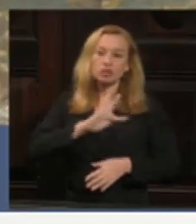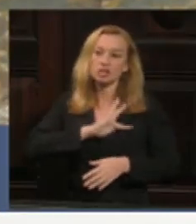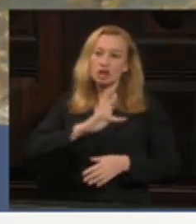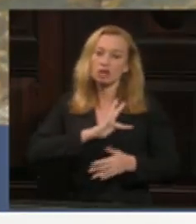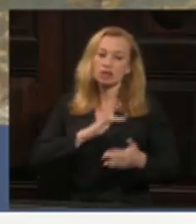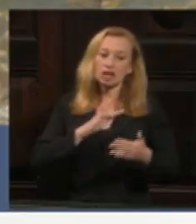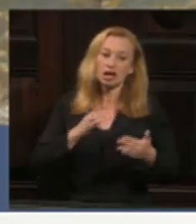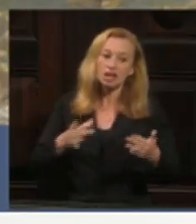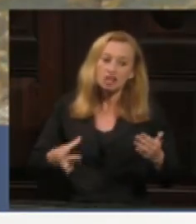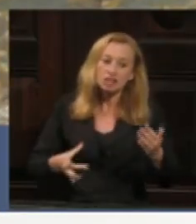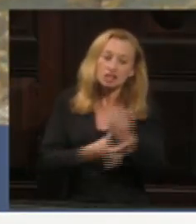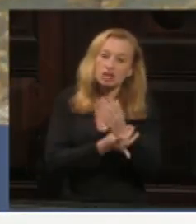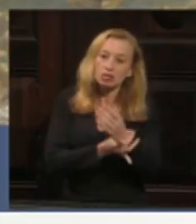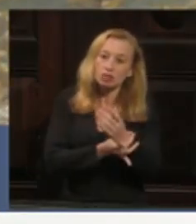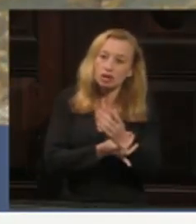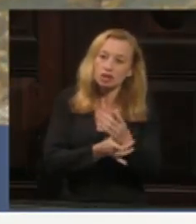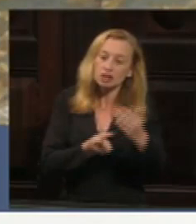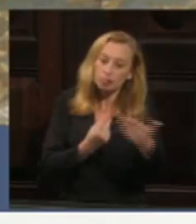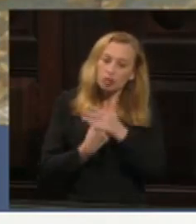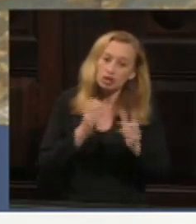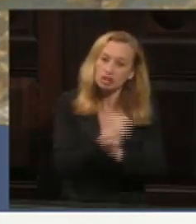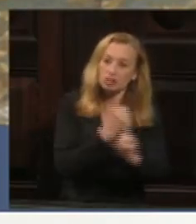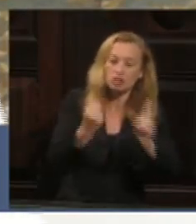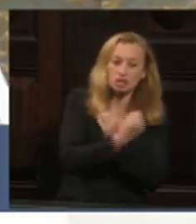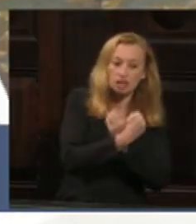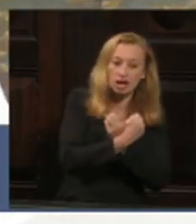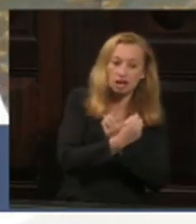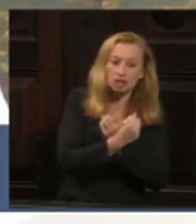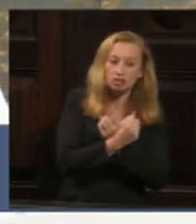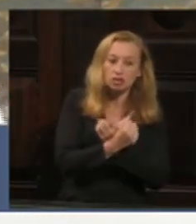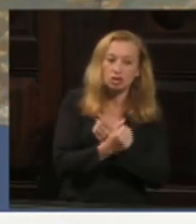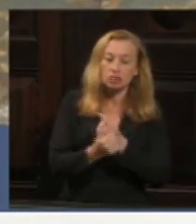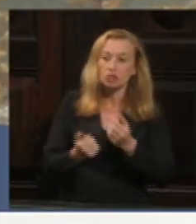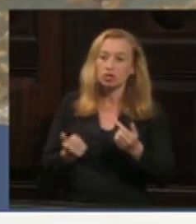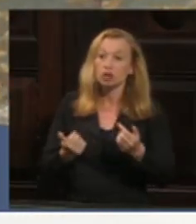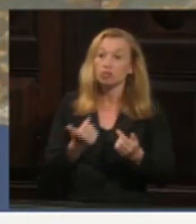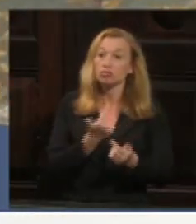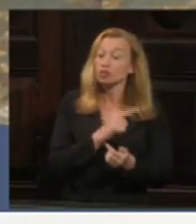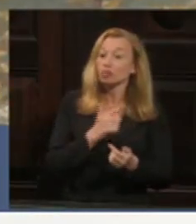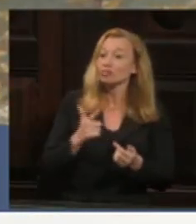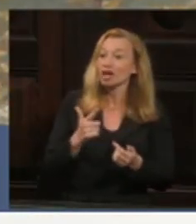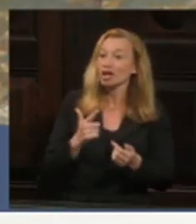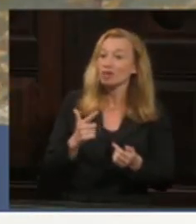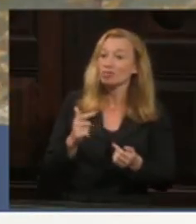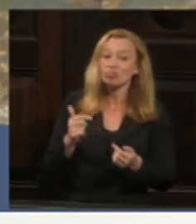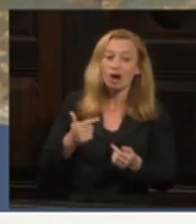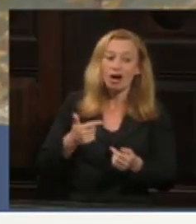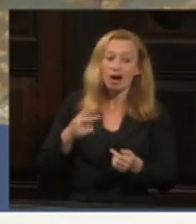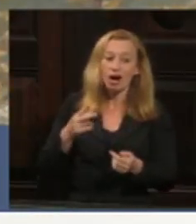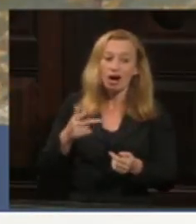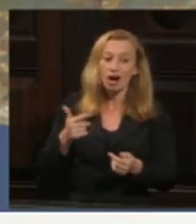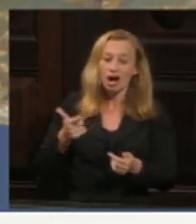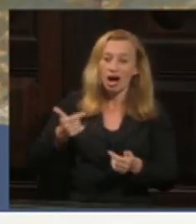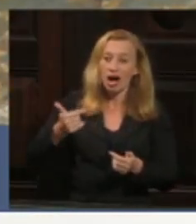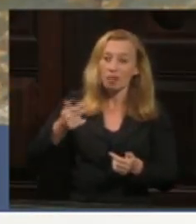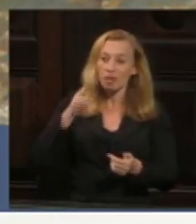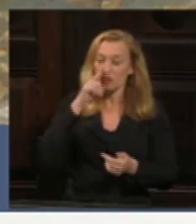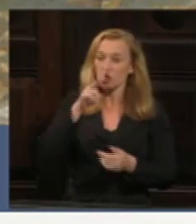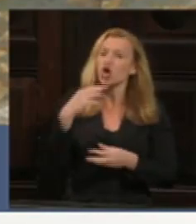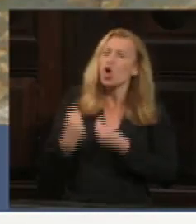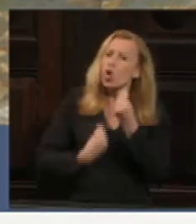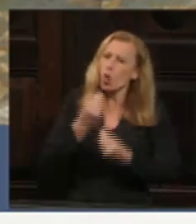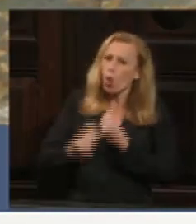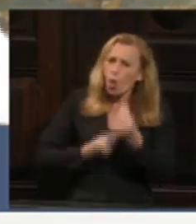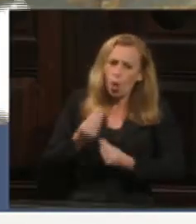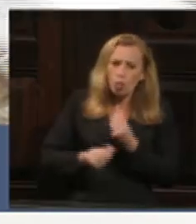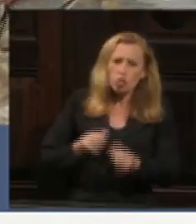da população, defendendo a sociedade como um todo. Não tem esse armamento. Como é que um cara consegue guardar na casa dele